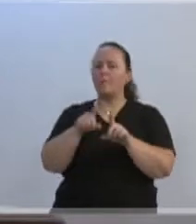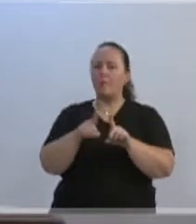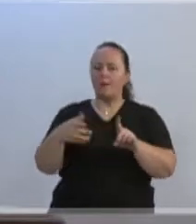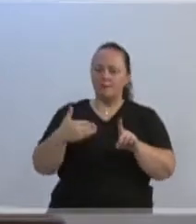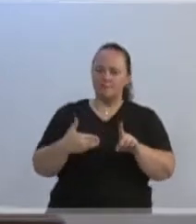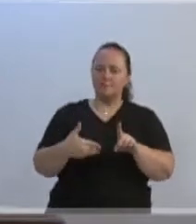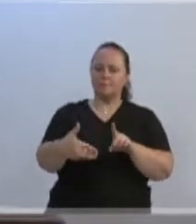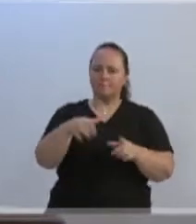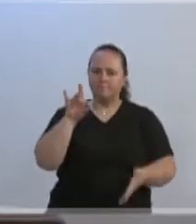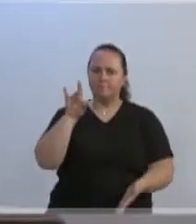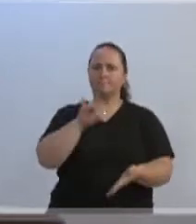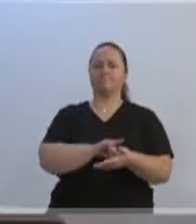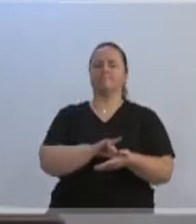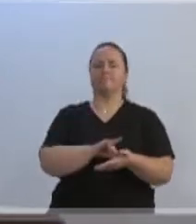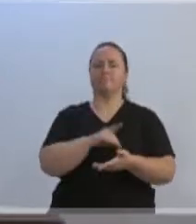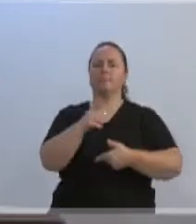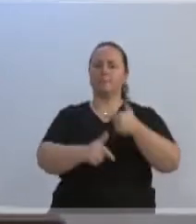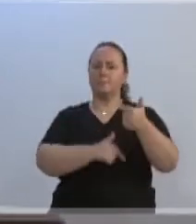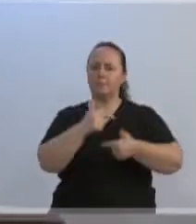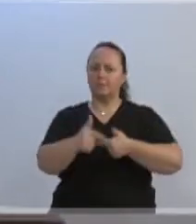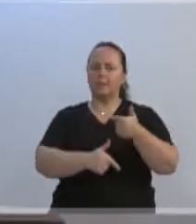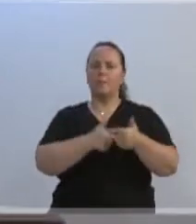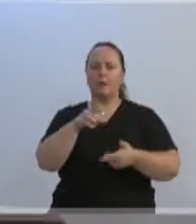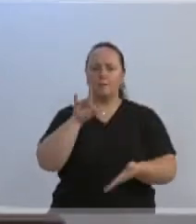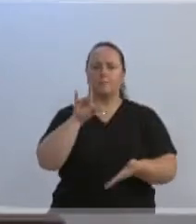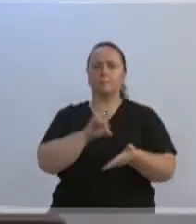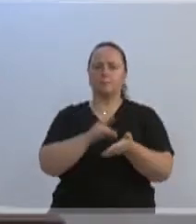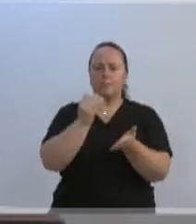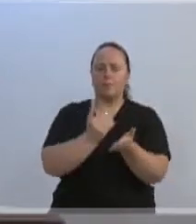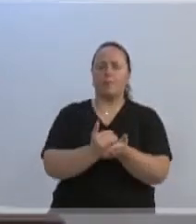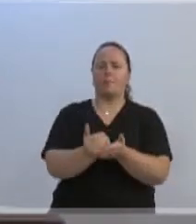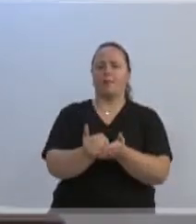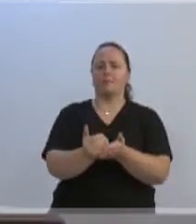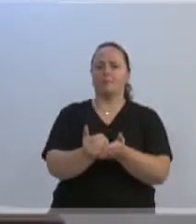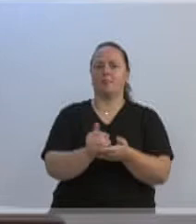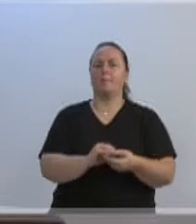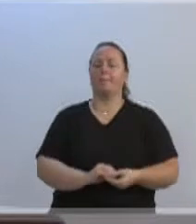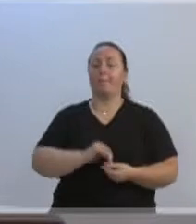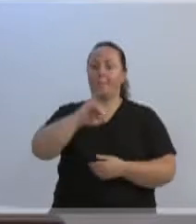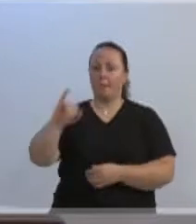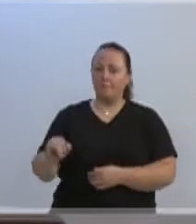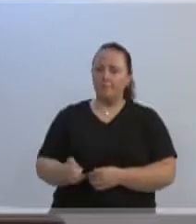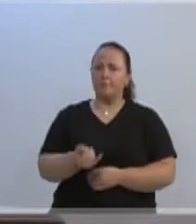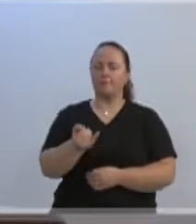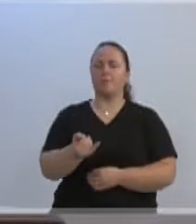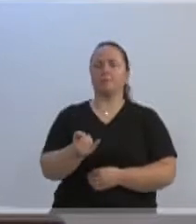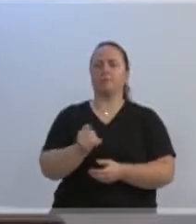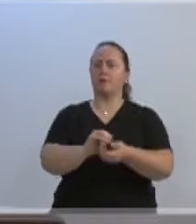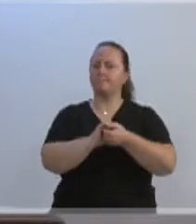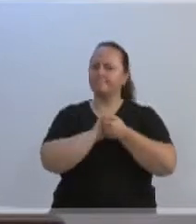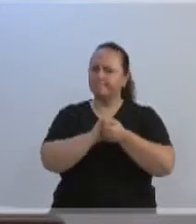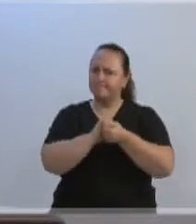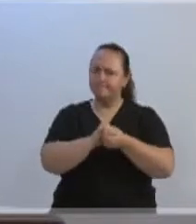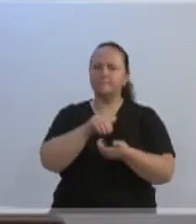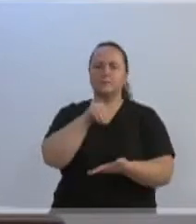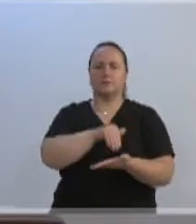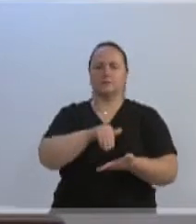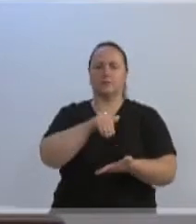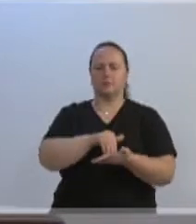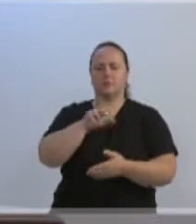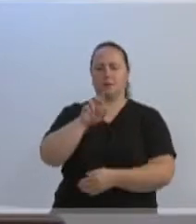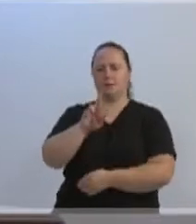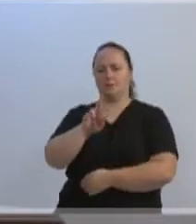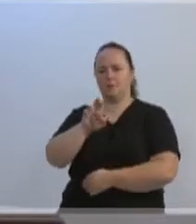efetivamente agora os trabalhos realmente comecem quero aqui aproveitar parabenizar o secretário regis o